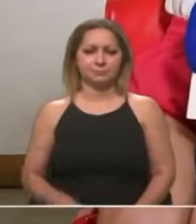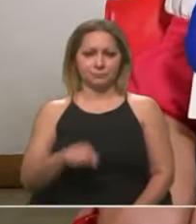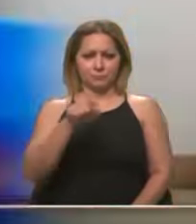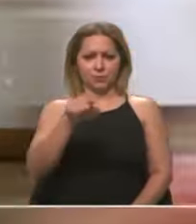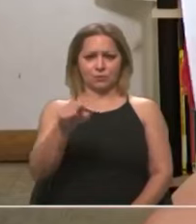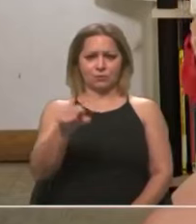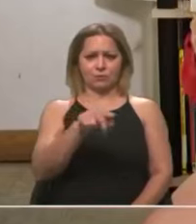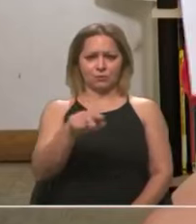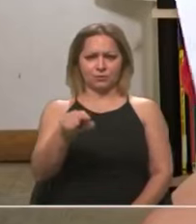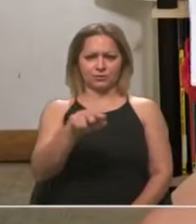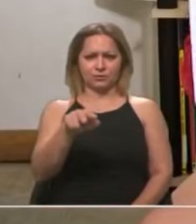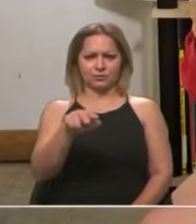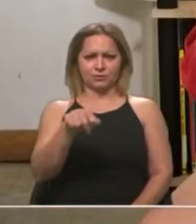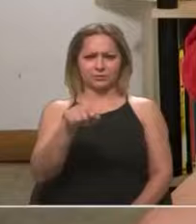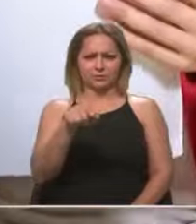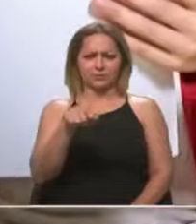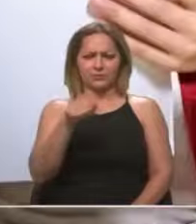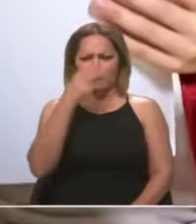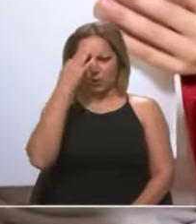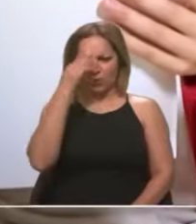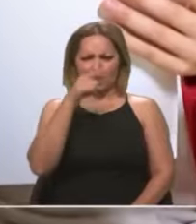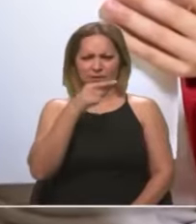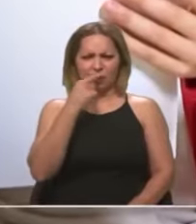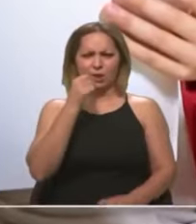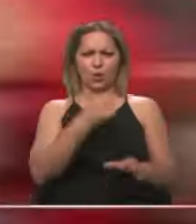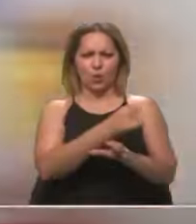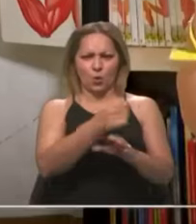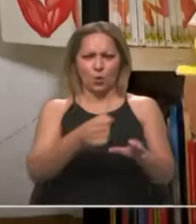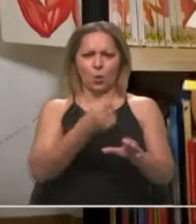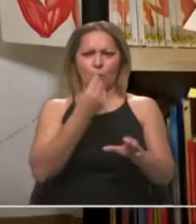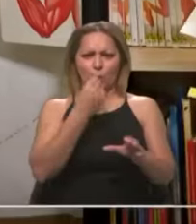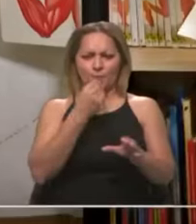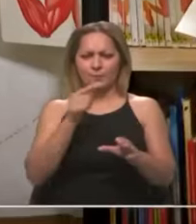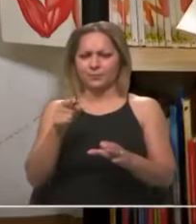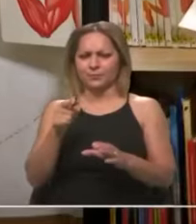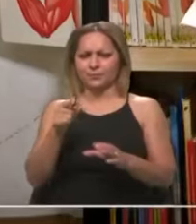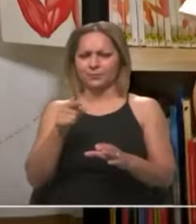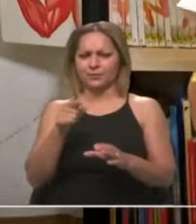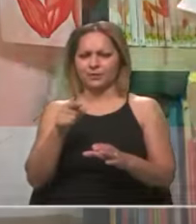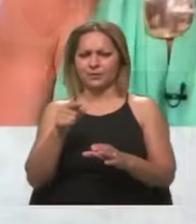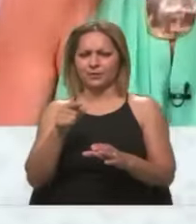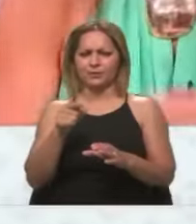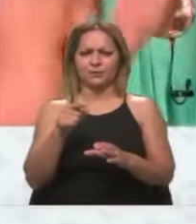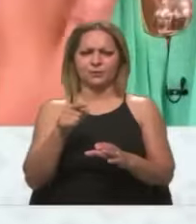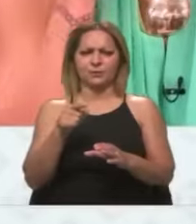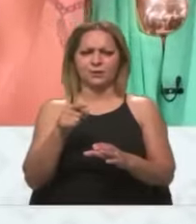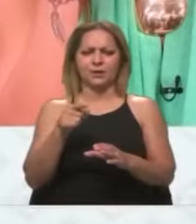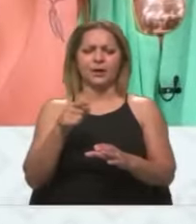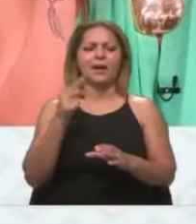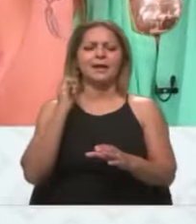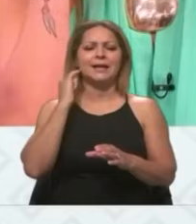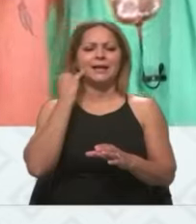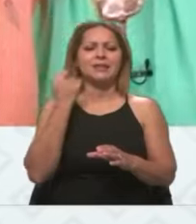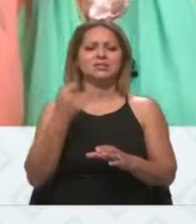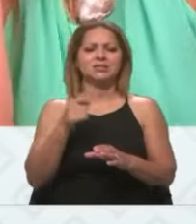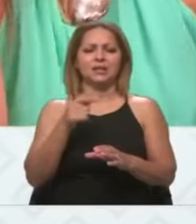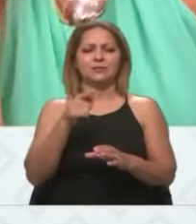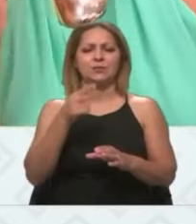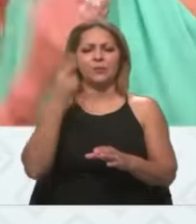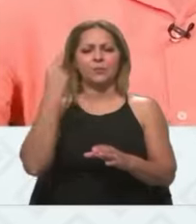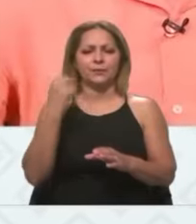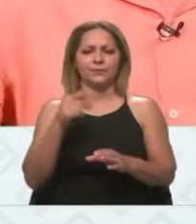fazer? Acho que faz comida. Comida, é verdade. E é Chaves e o João Baião. É